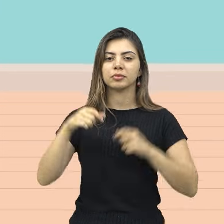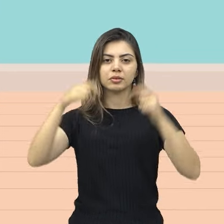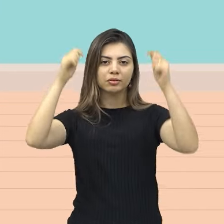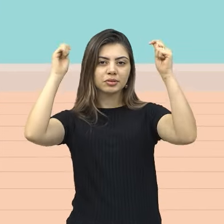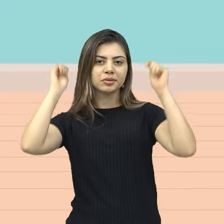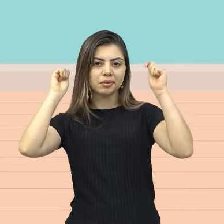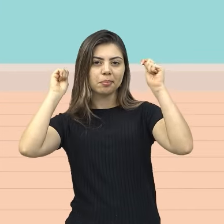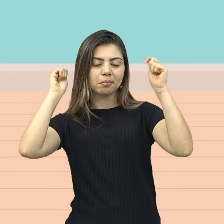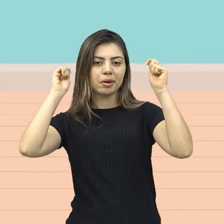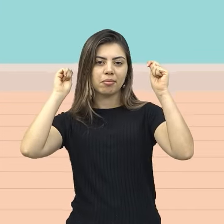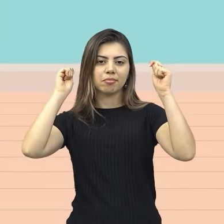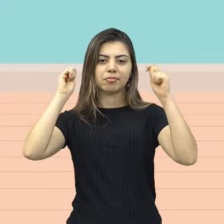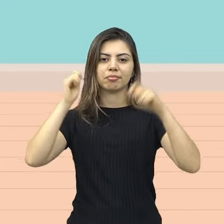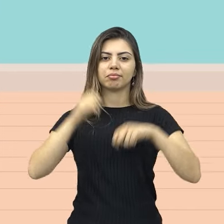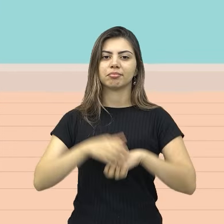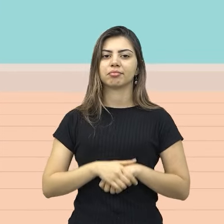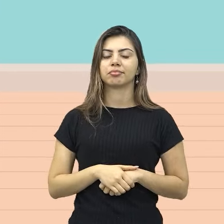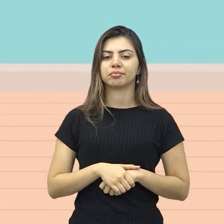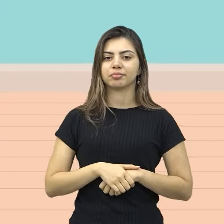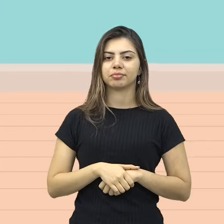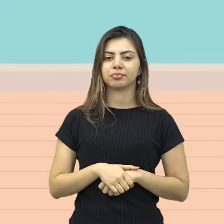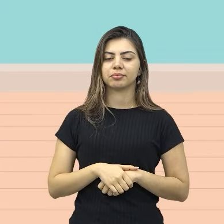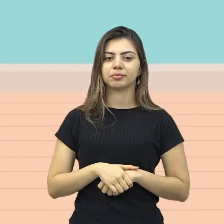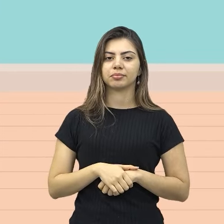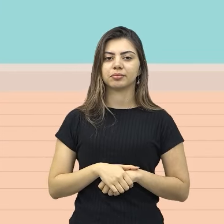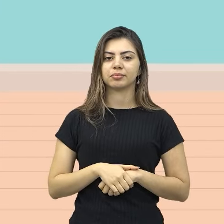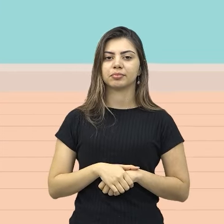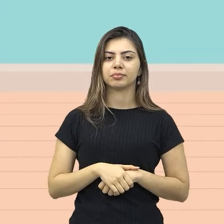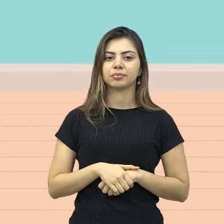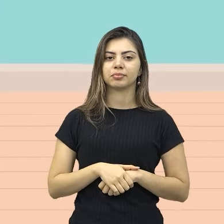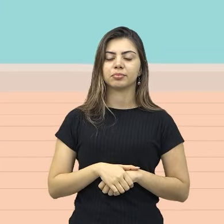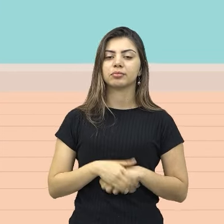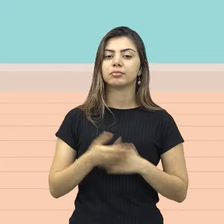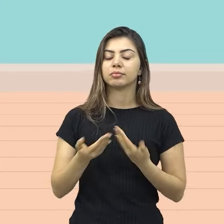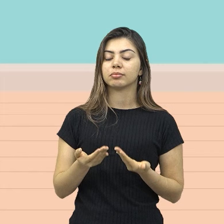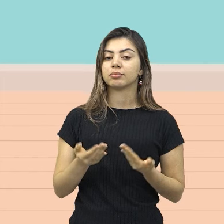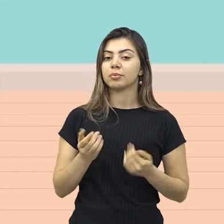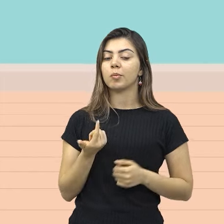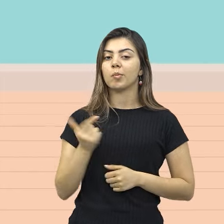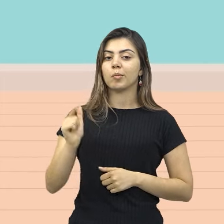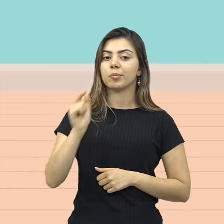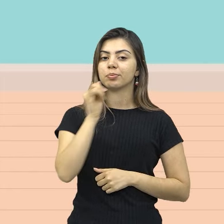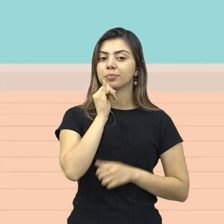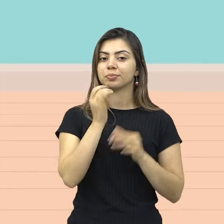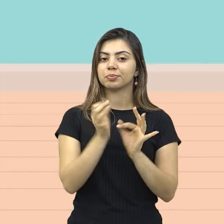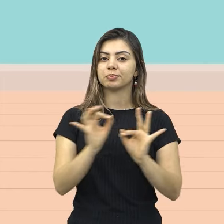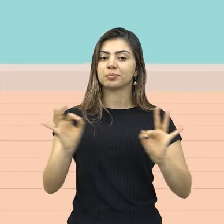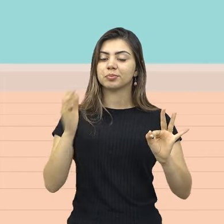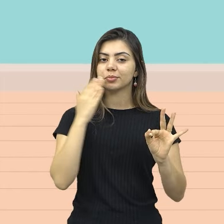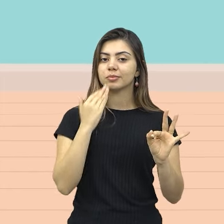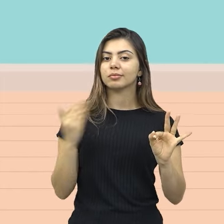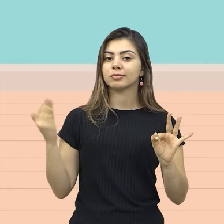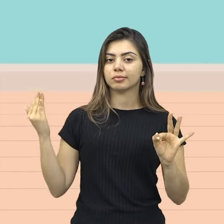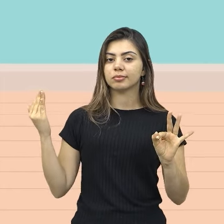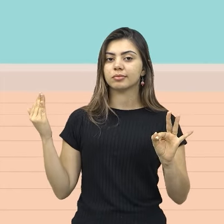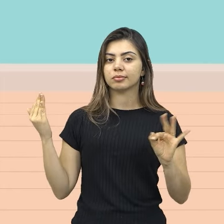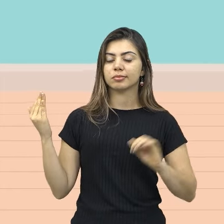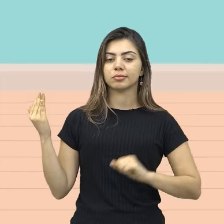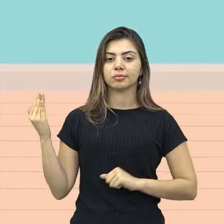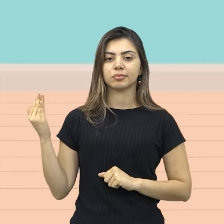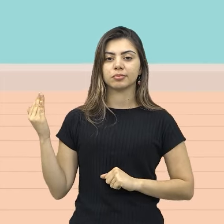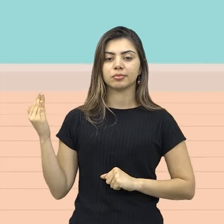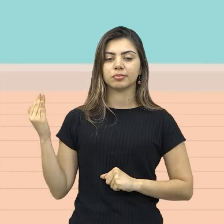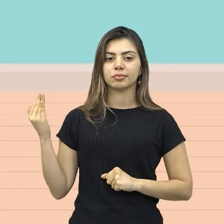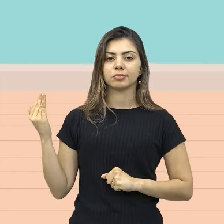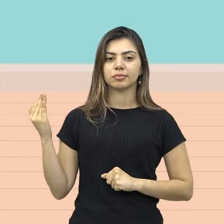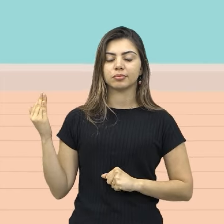mexicanos. Those, aqueles ou aquelas. E finalizando, those people are janitors. Those people are